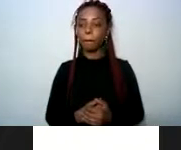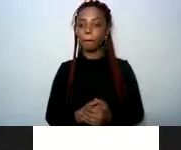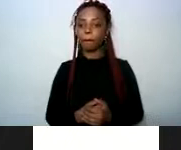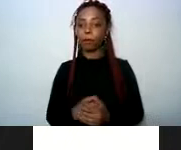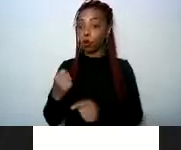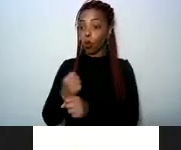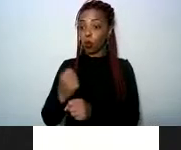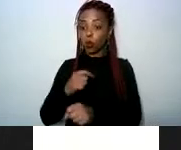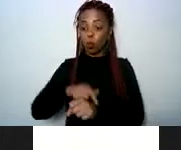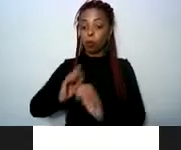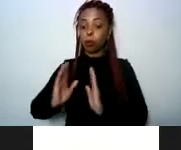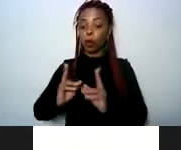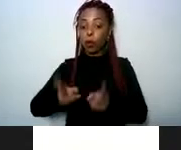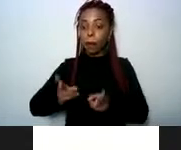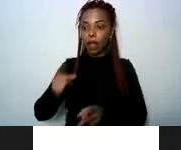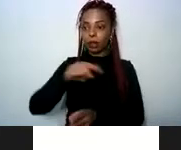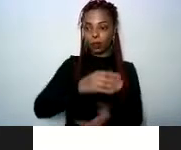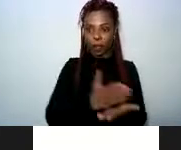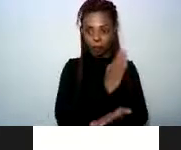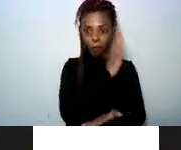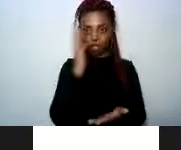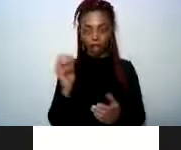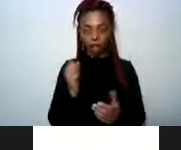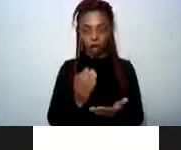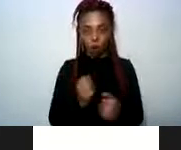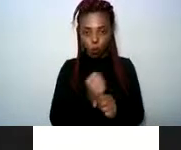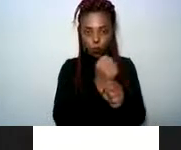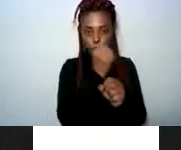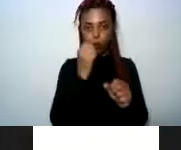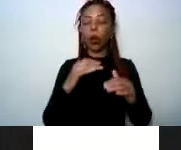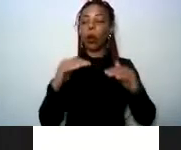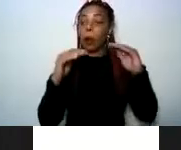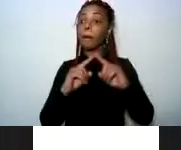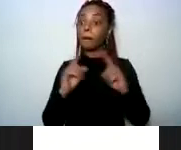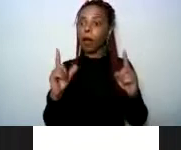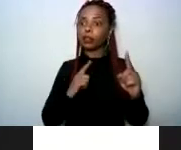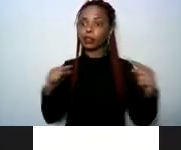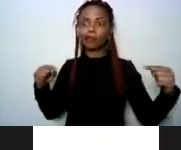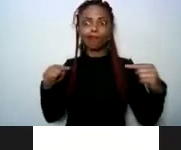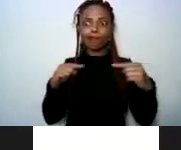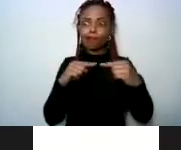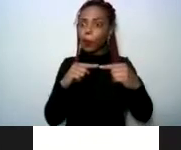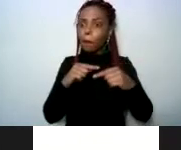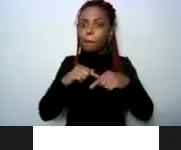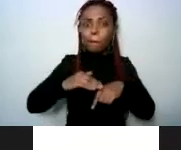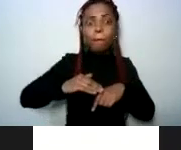biblioteca e que estabelecem uma relação mais próxima ainda com a biblioteca do que os edifícios mostrados